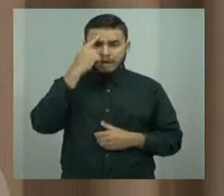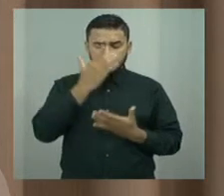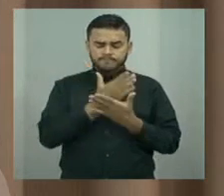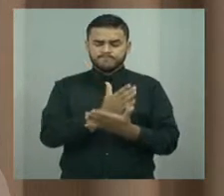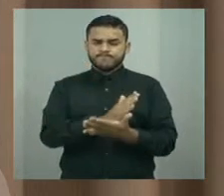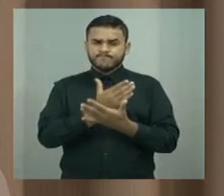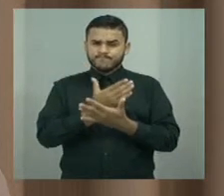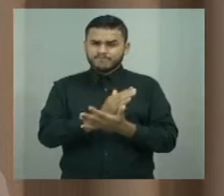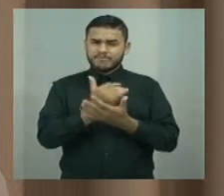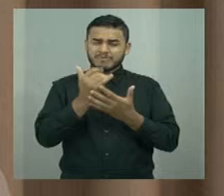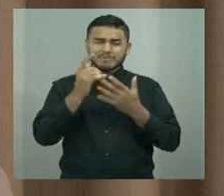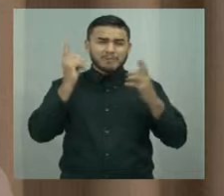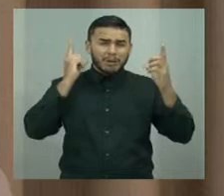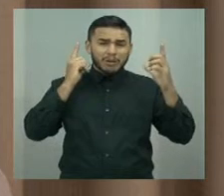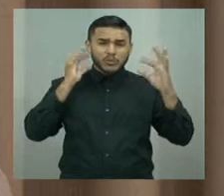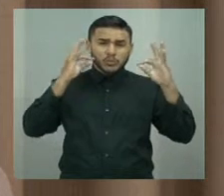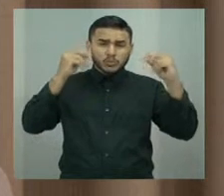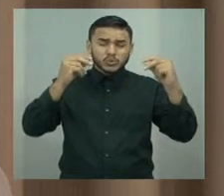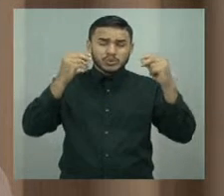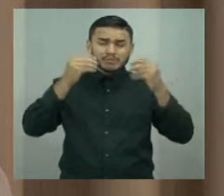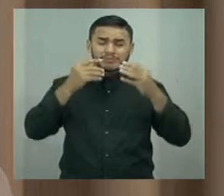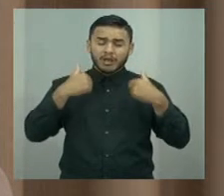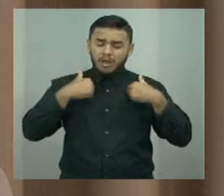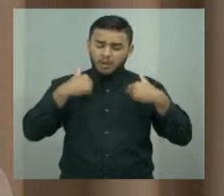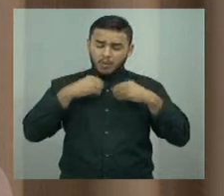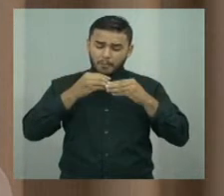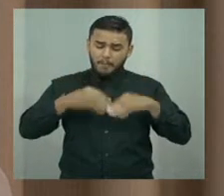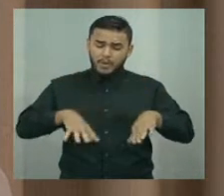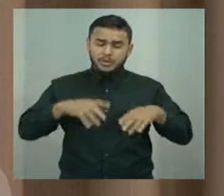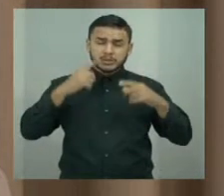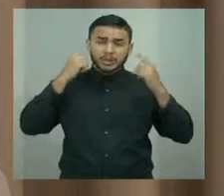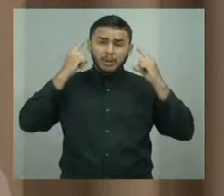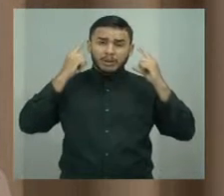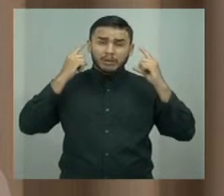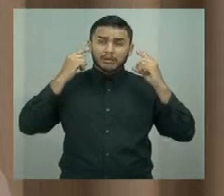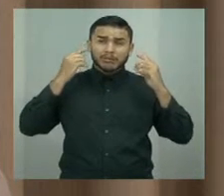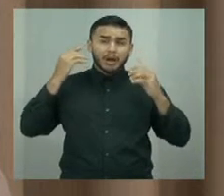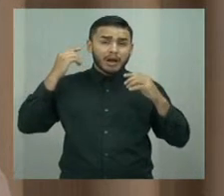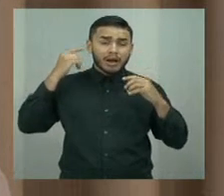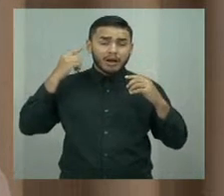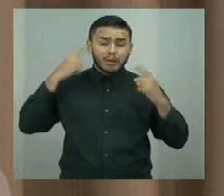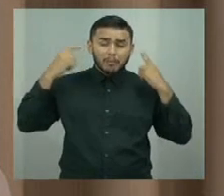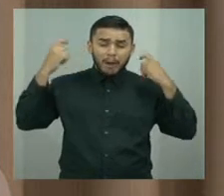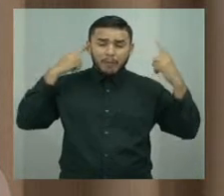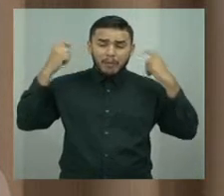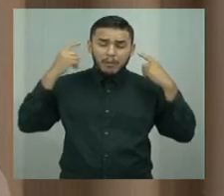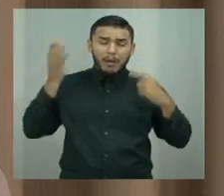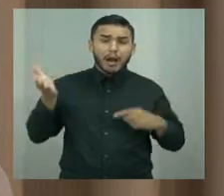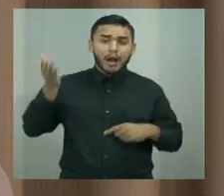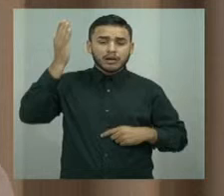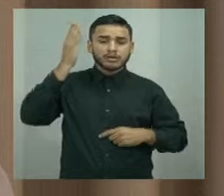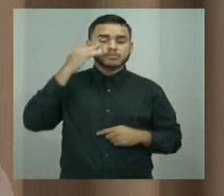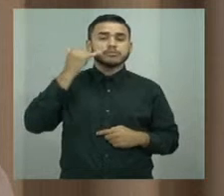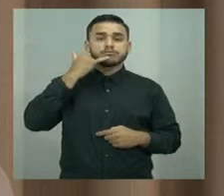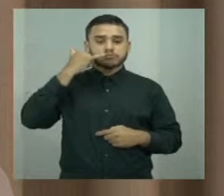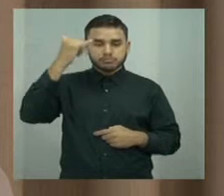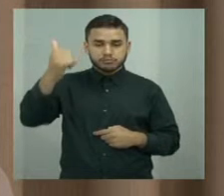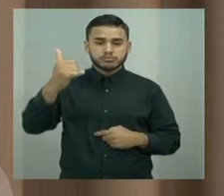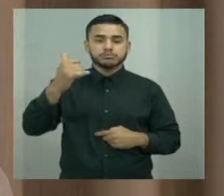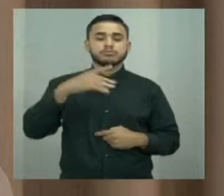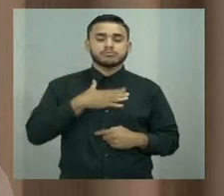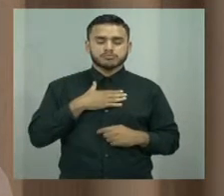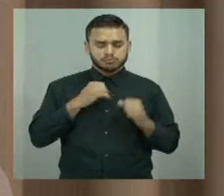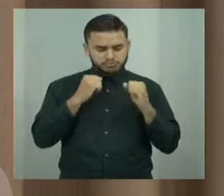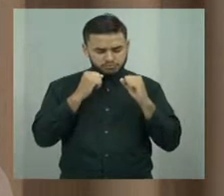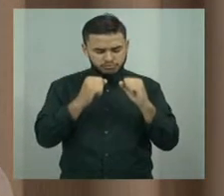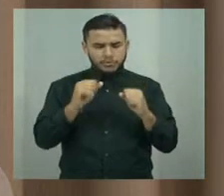perturbado, né, com o uso desses equipamentos sonoros, inclusive do paredão, você pode fazer a denúncia para a GFIS através do canal